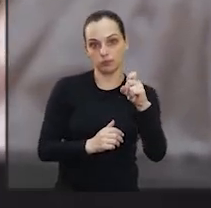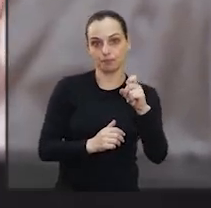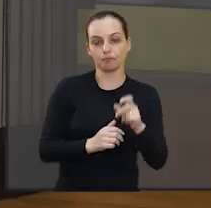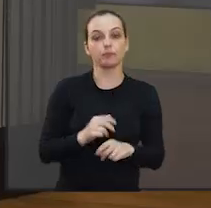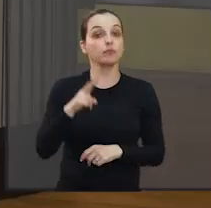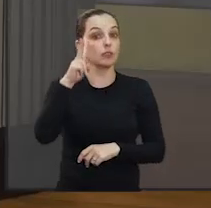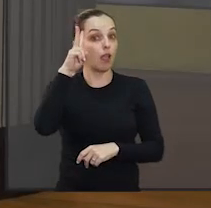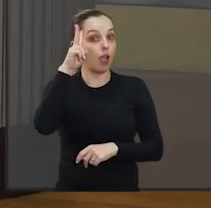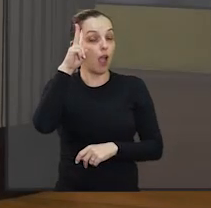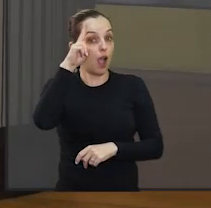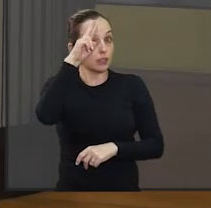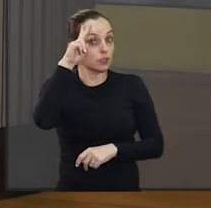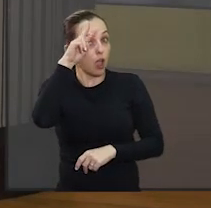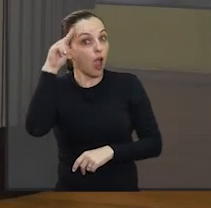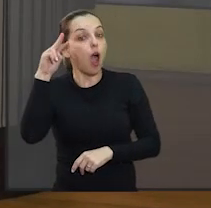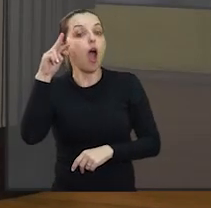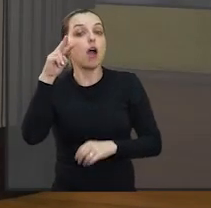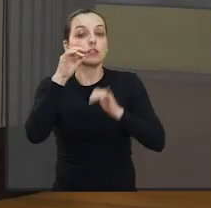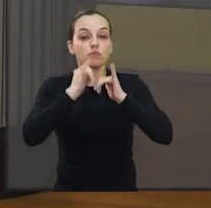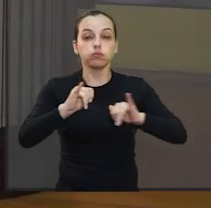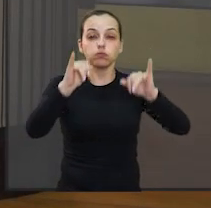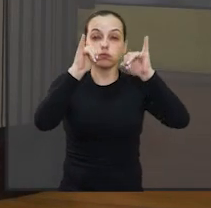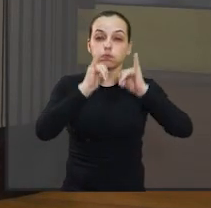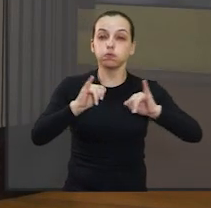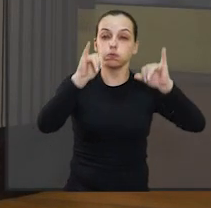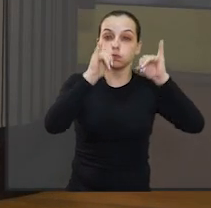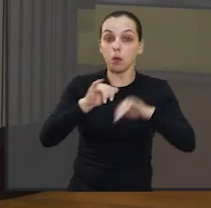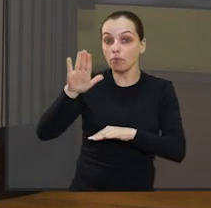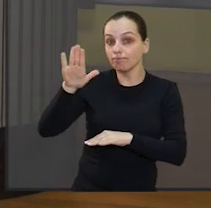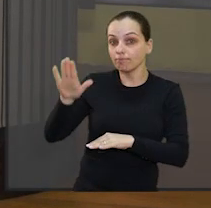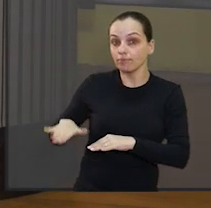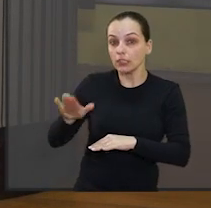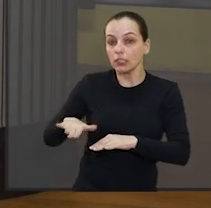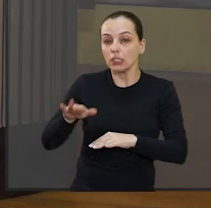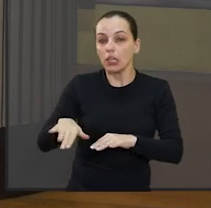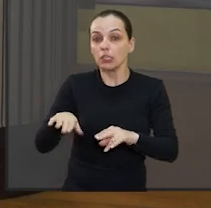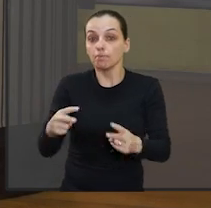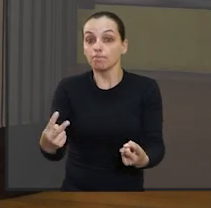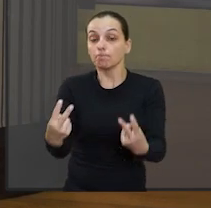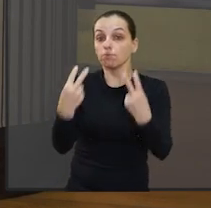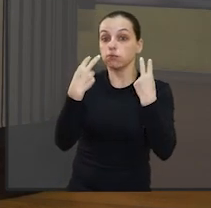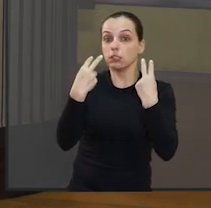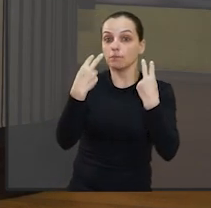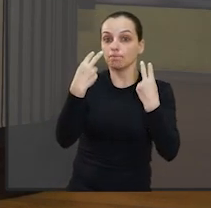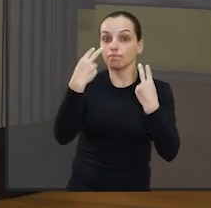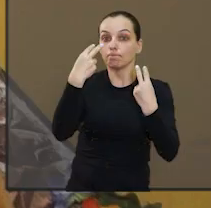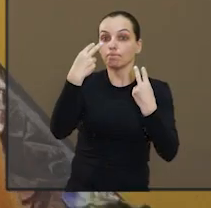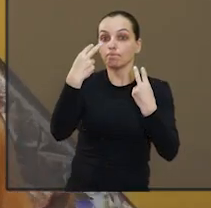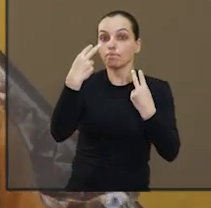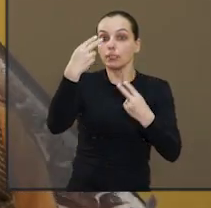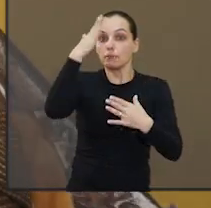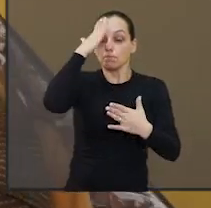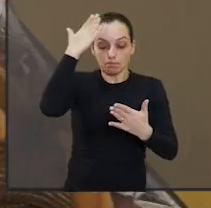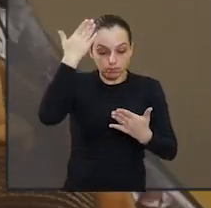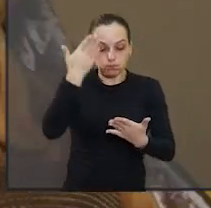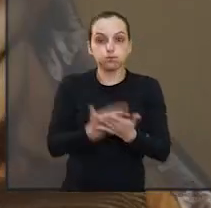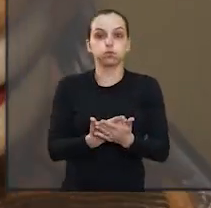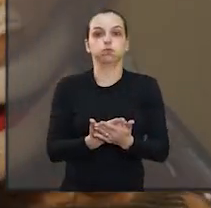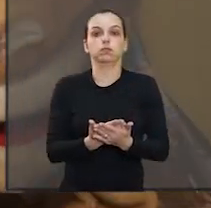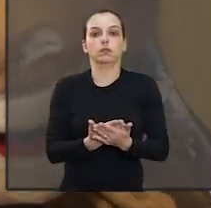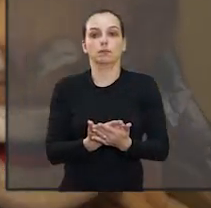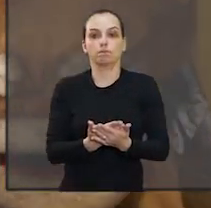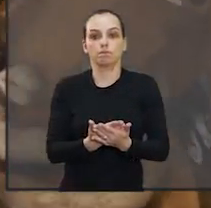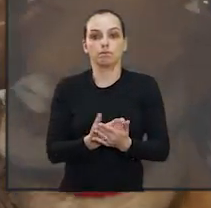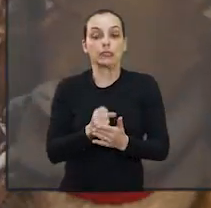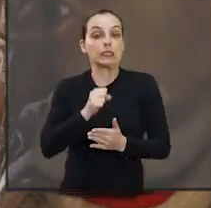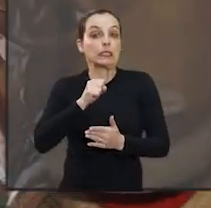feito, né? E é isso que a gente procura fazer quando da realização de um espetáculo, assim, criar um